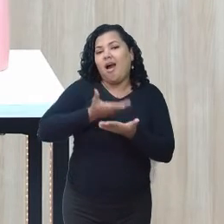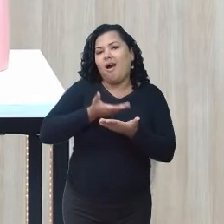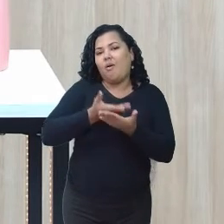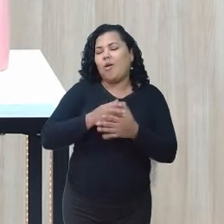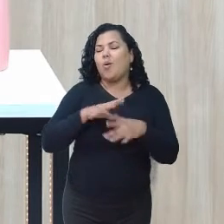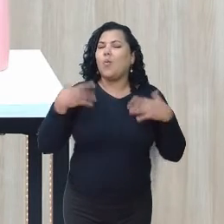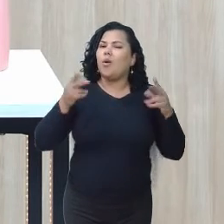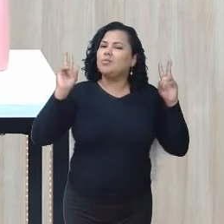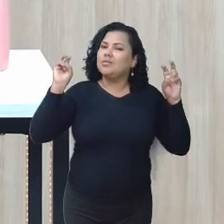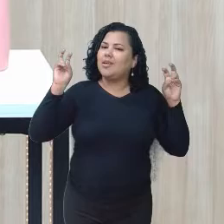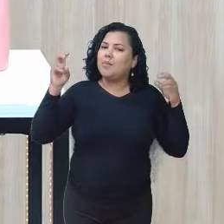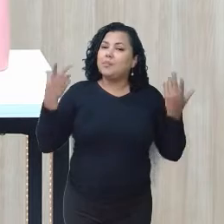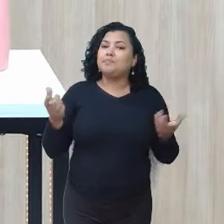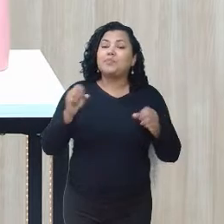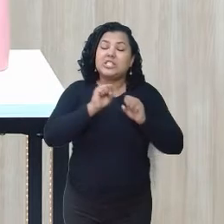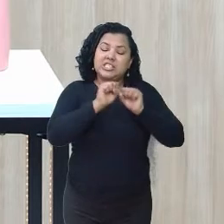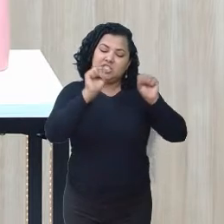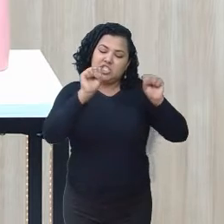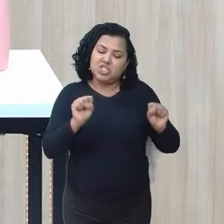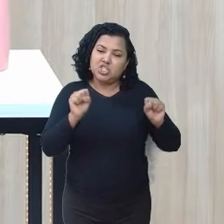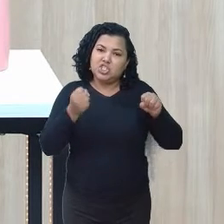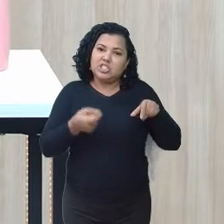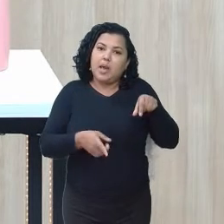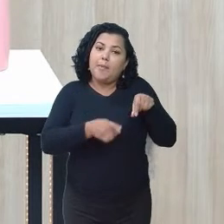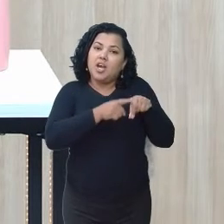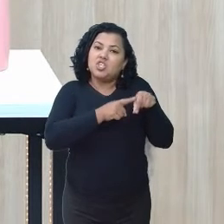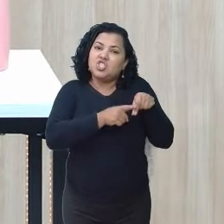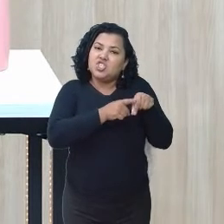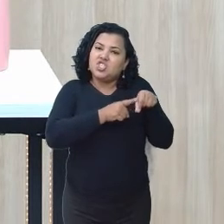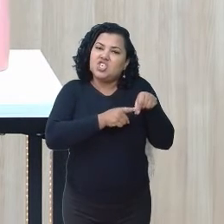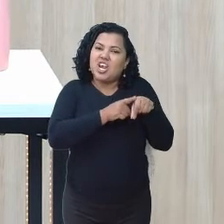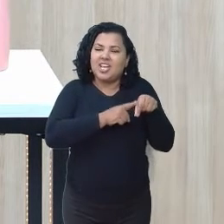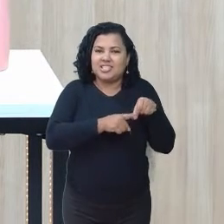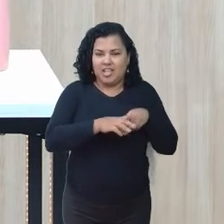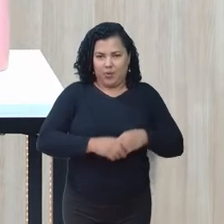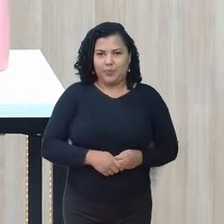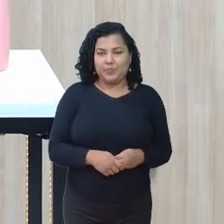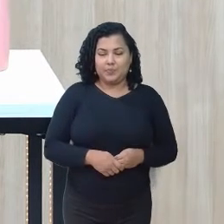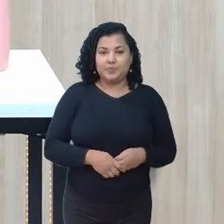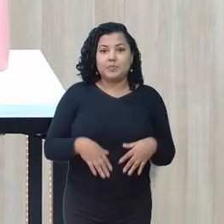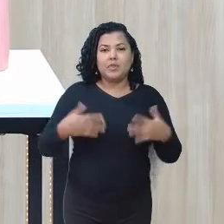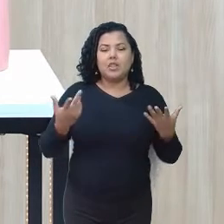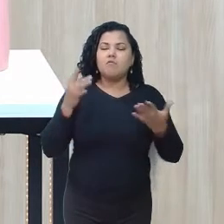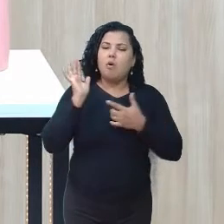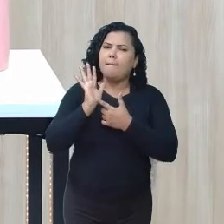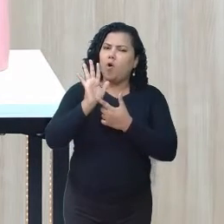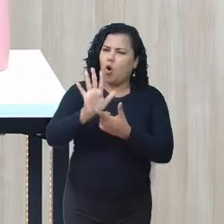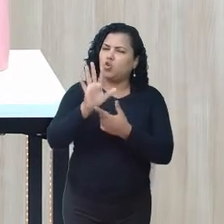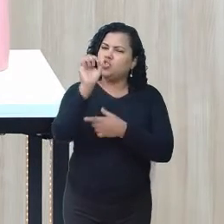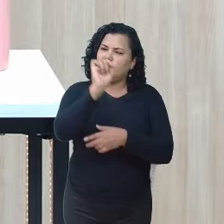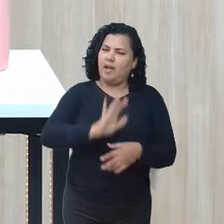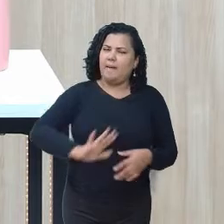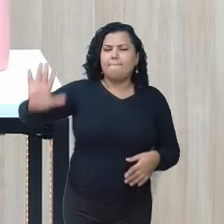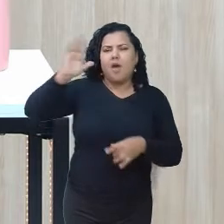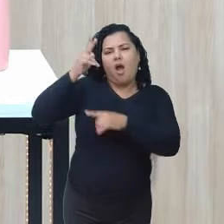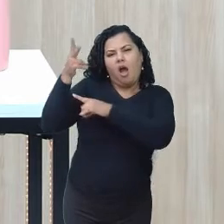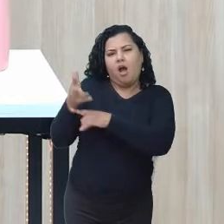com o tema Sistema Genital Feminino. Vamos apresentar imagens,